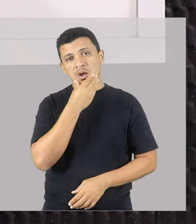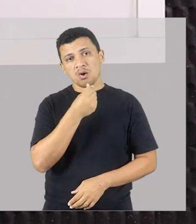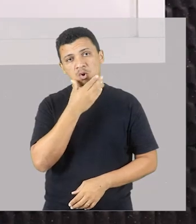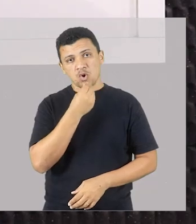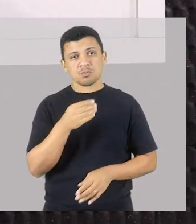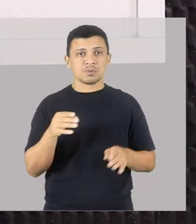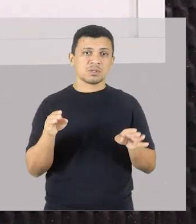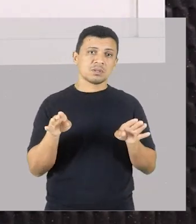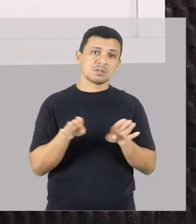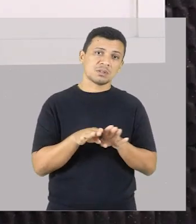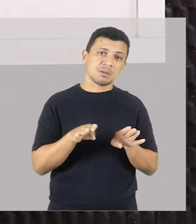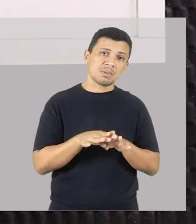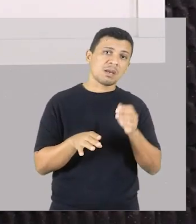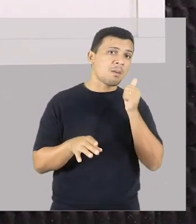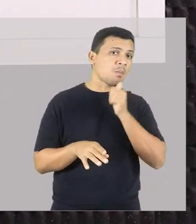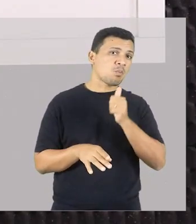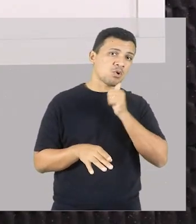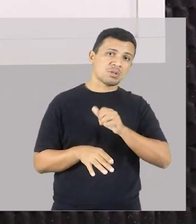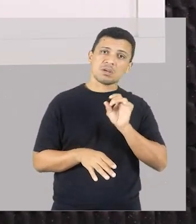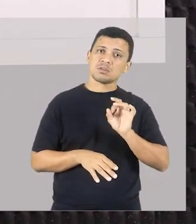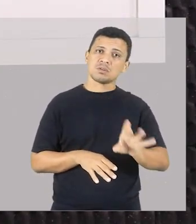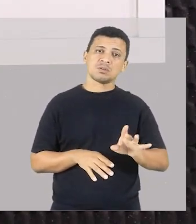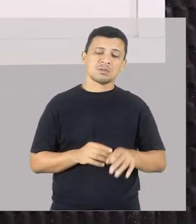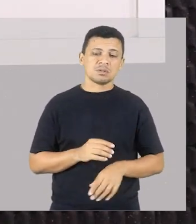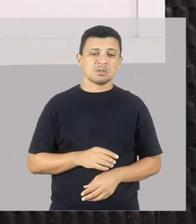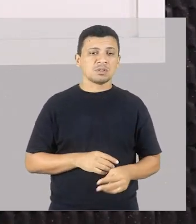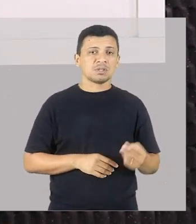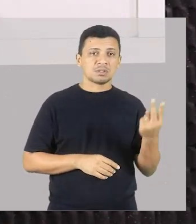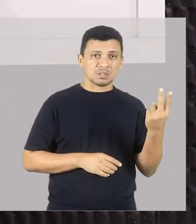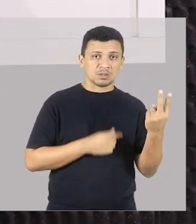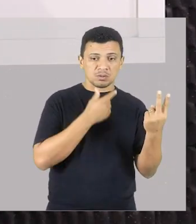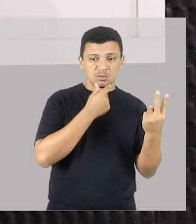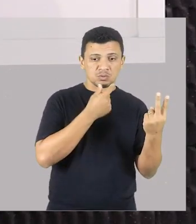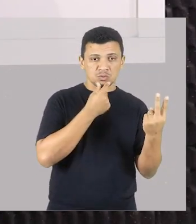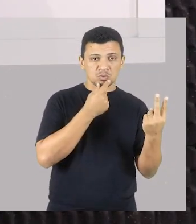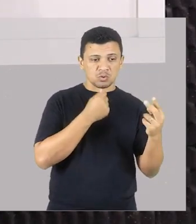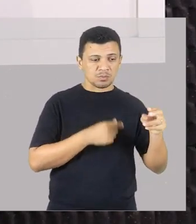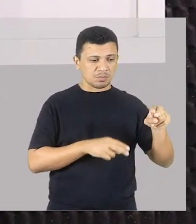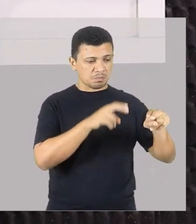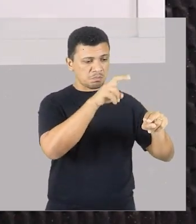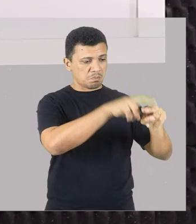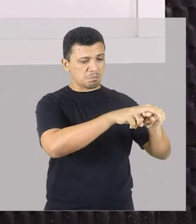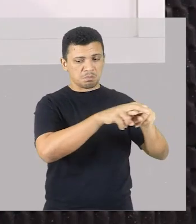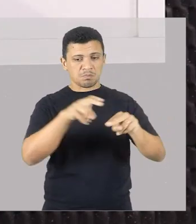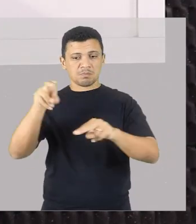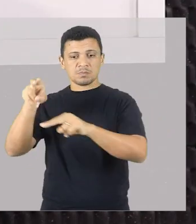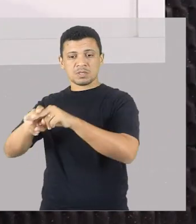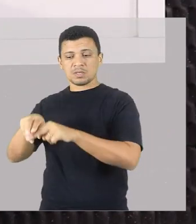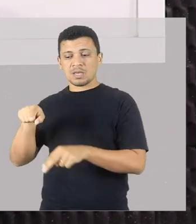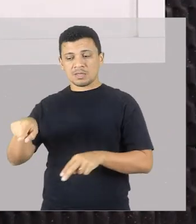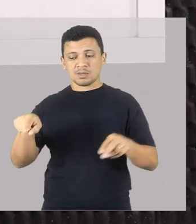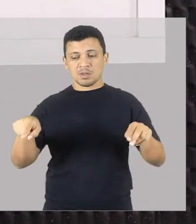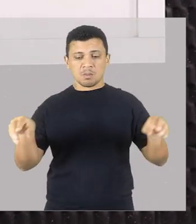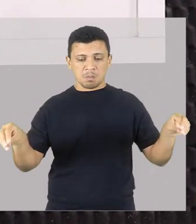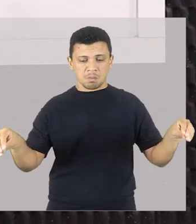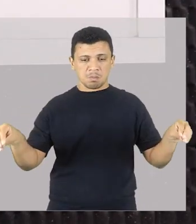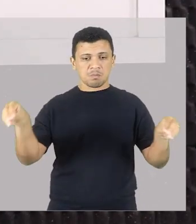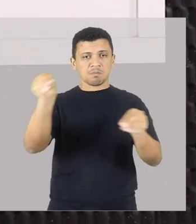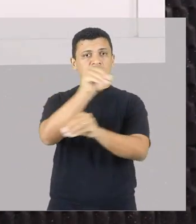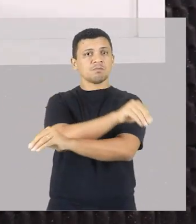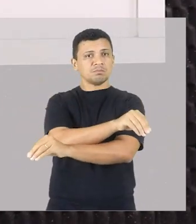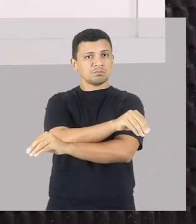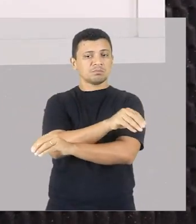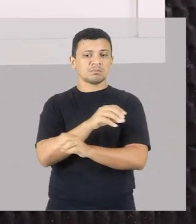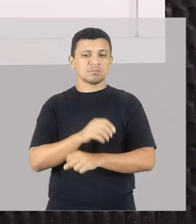homens e entre as meninas. Então eu tenho 2 meninos aqui que podem permutar de lugar e